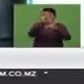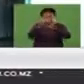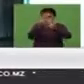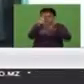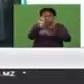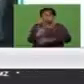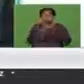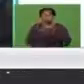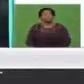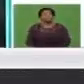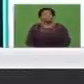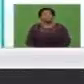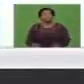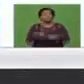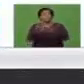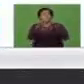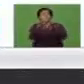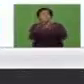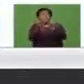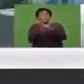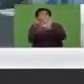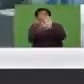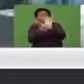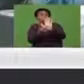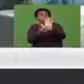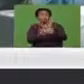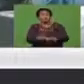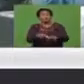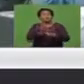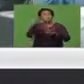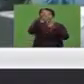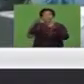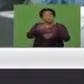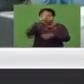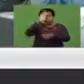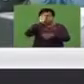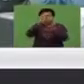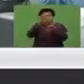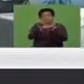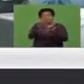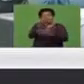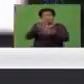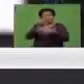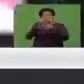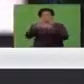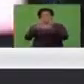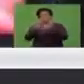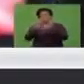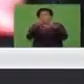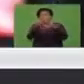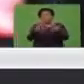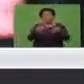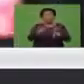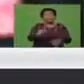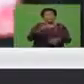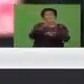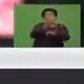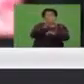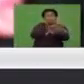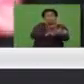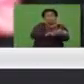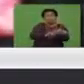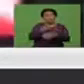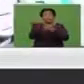desta máquina, o doente permanece internado por 2 dias, contrariamente ao que acontece quando se trata de uma